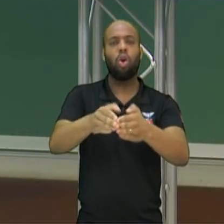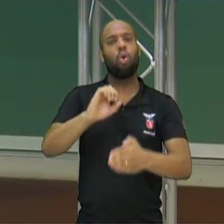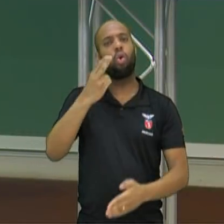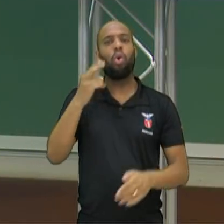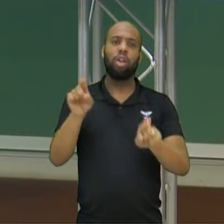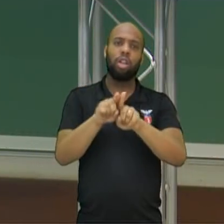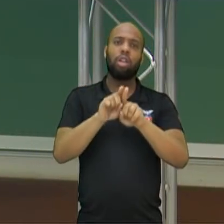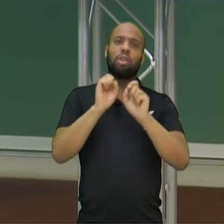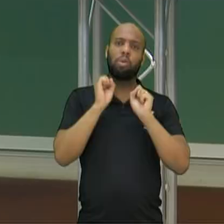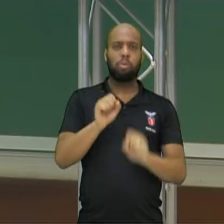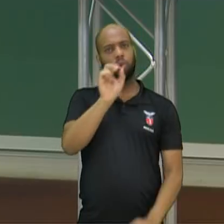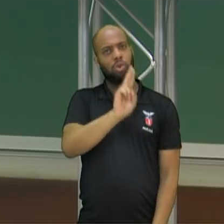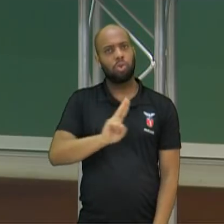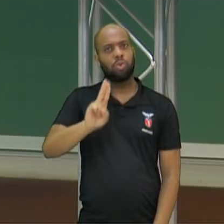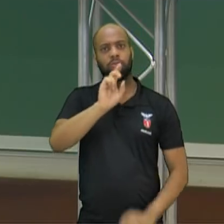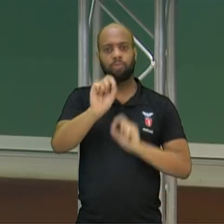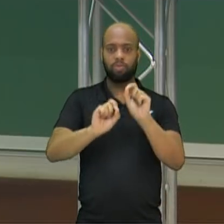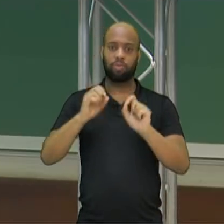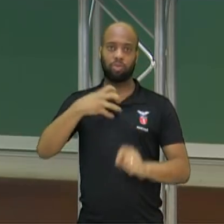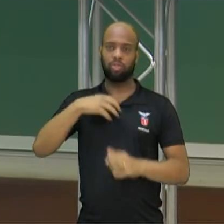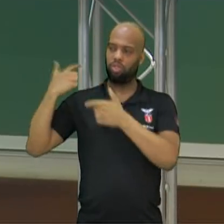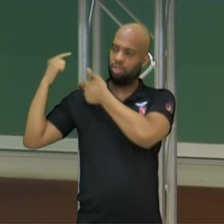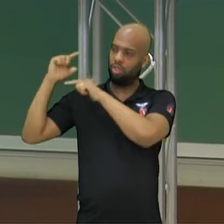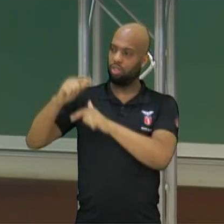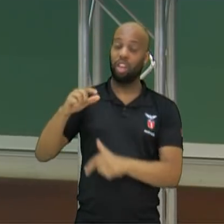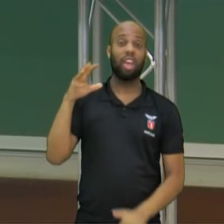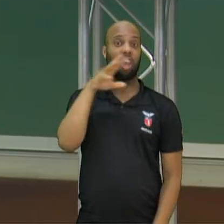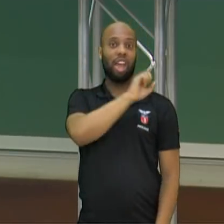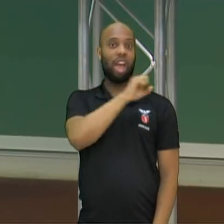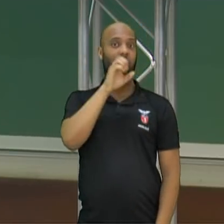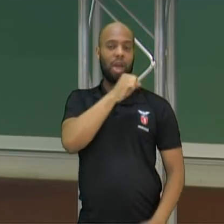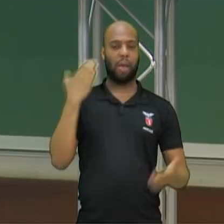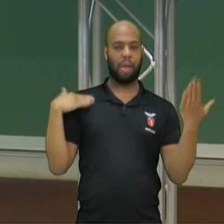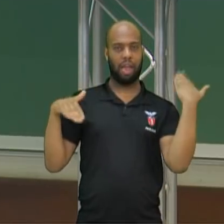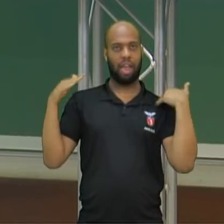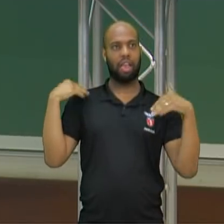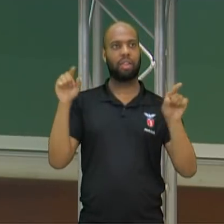simplesmente os tradicionais passeios rápidos.